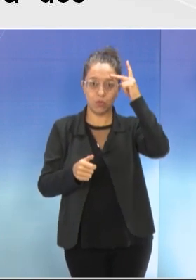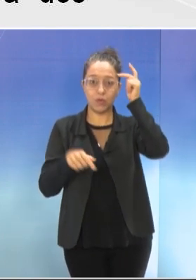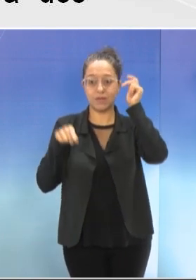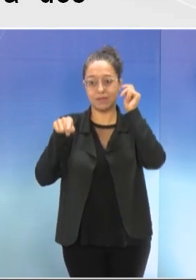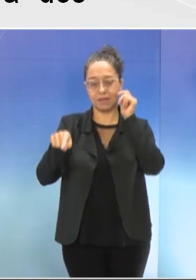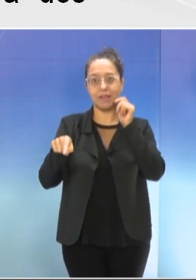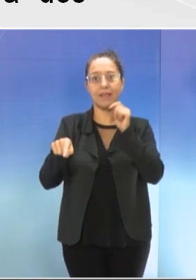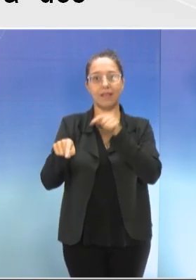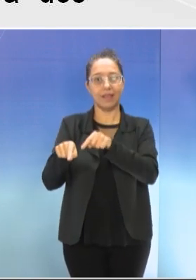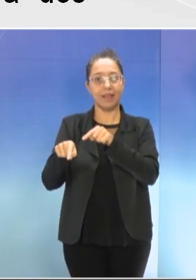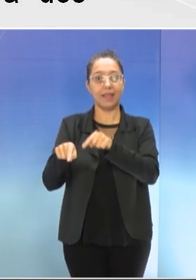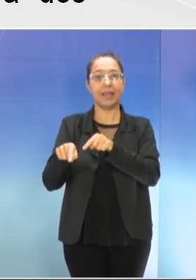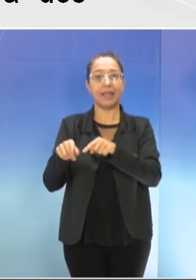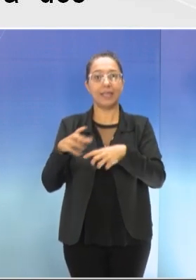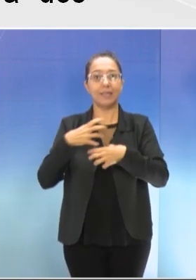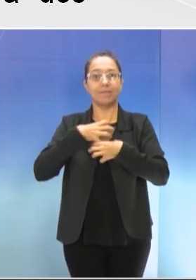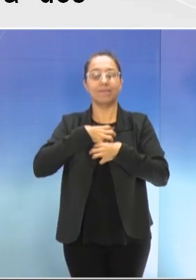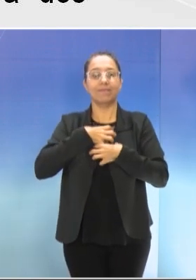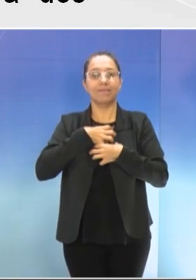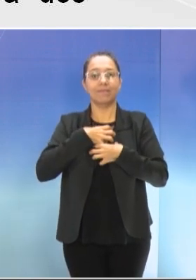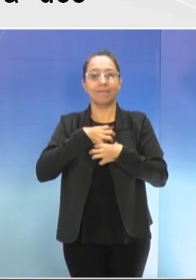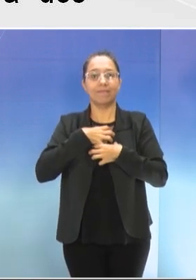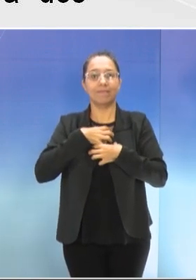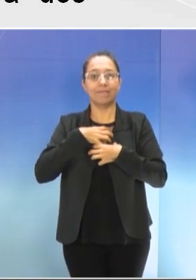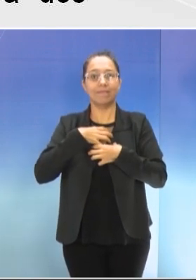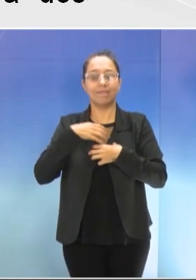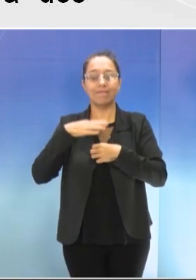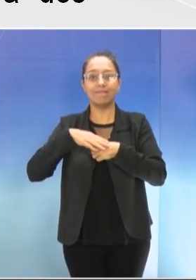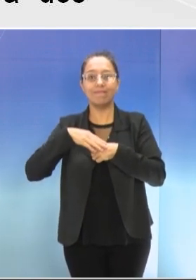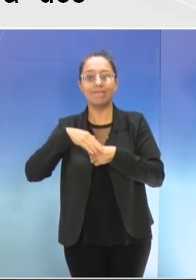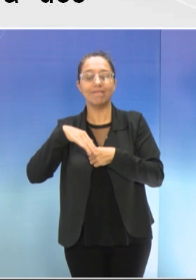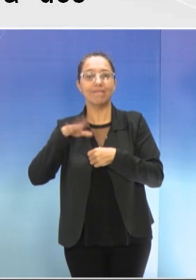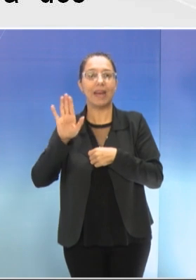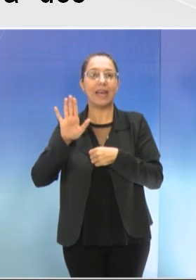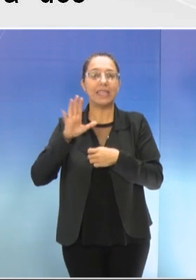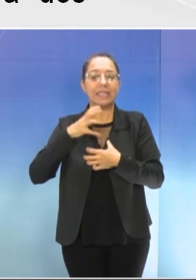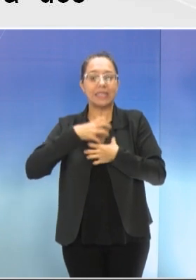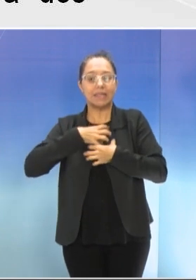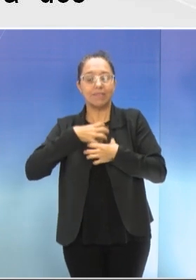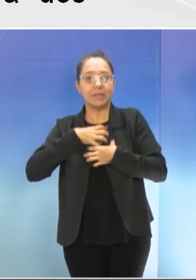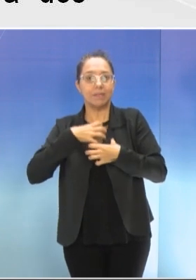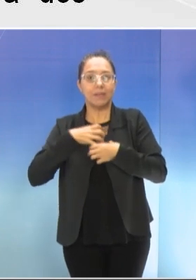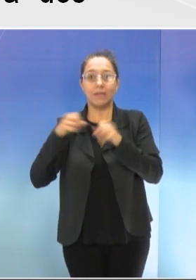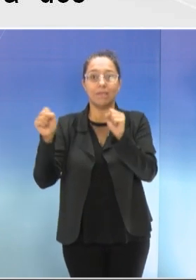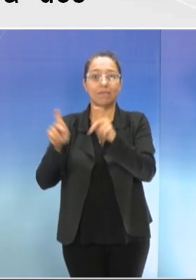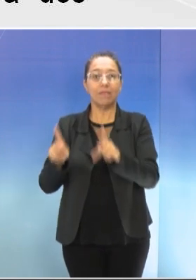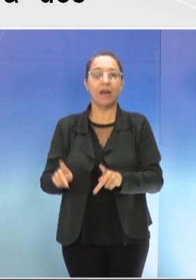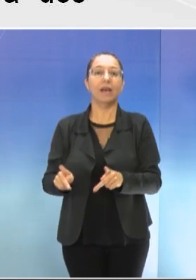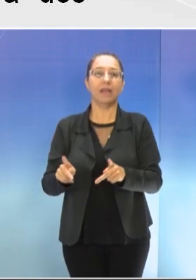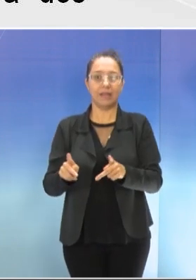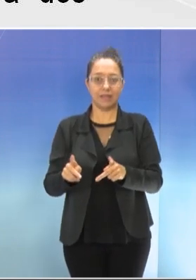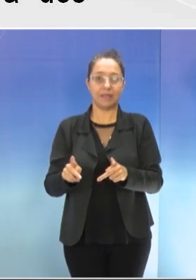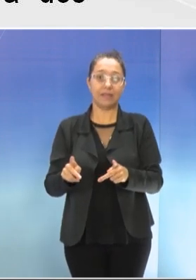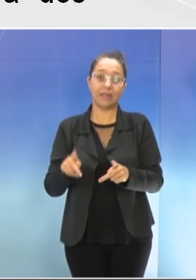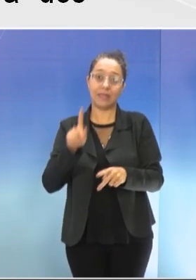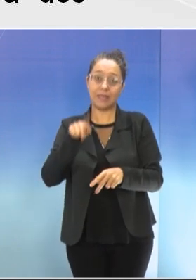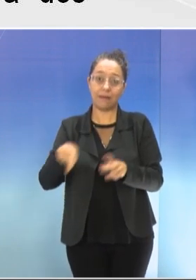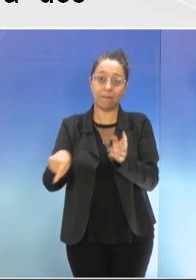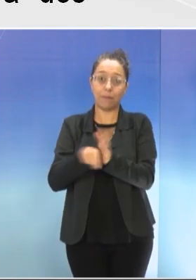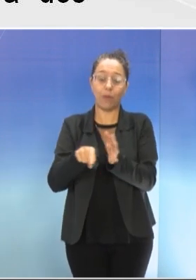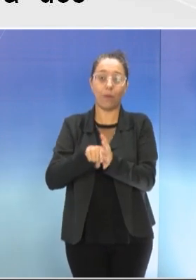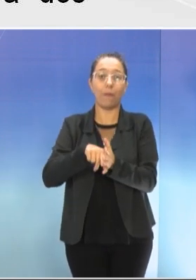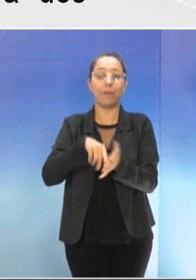esse estado era, por conseguinte, o mais próprio à paz e o mais conveniente ao